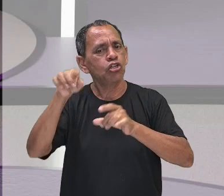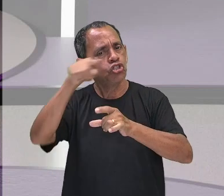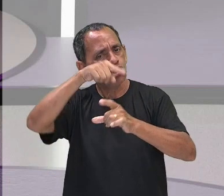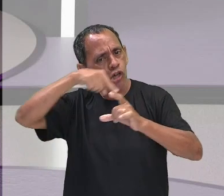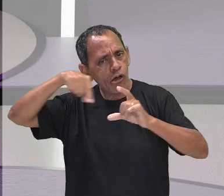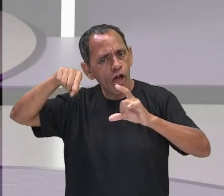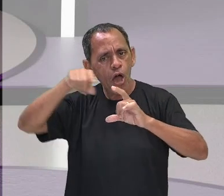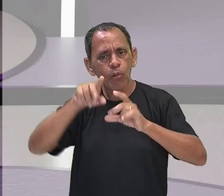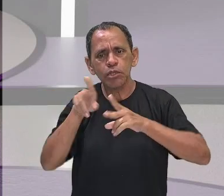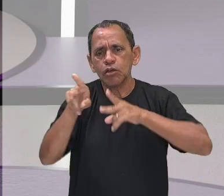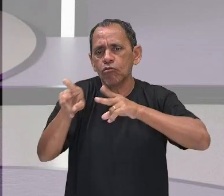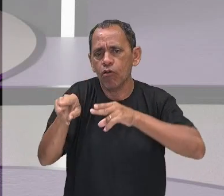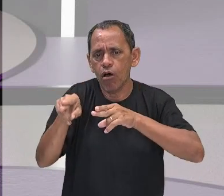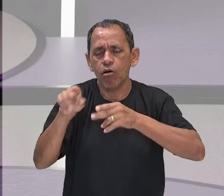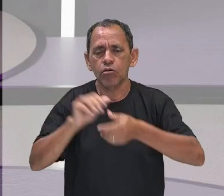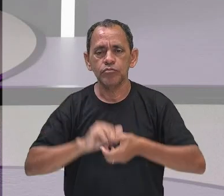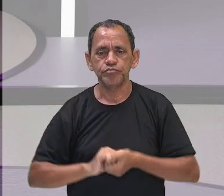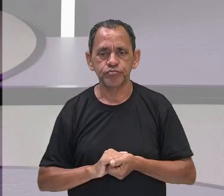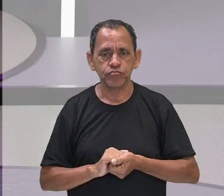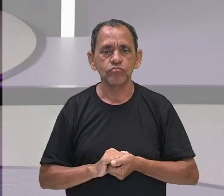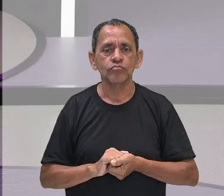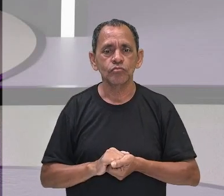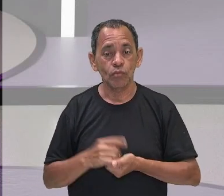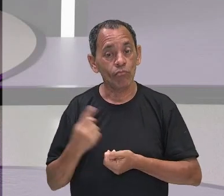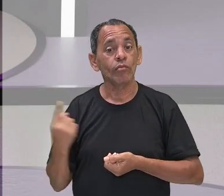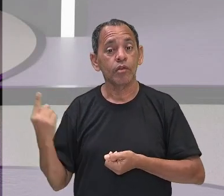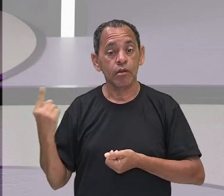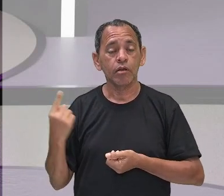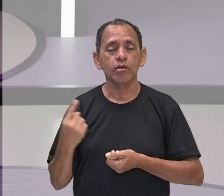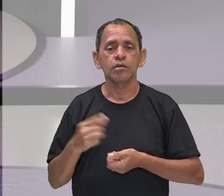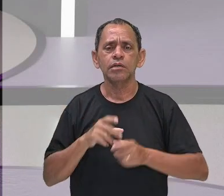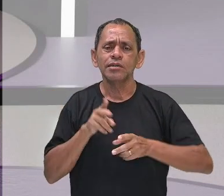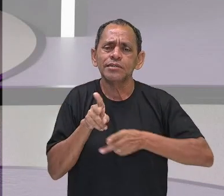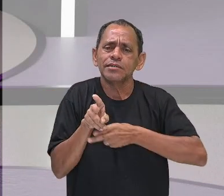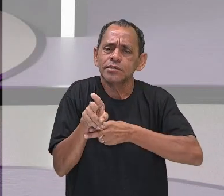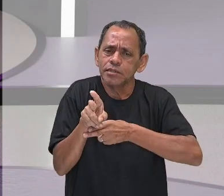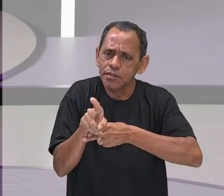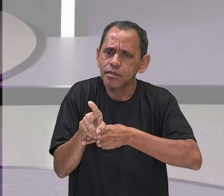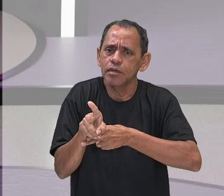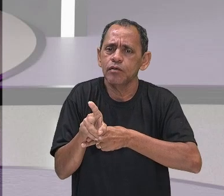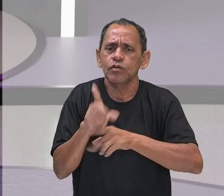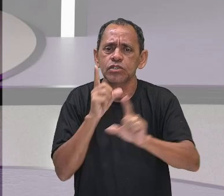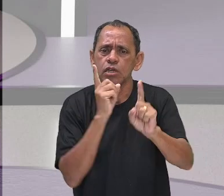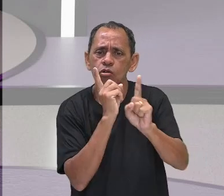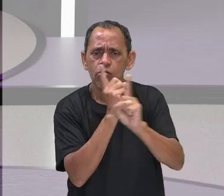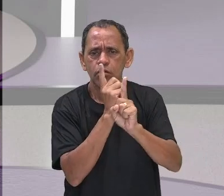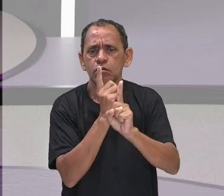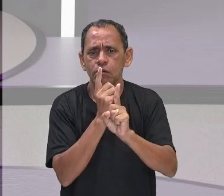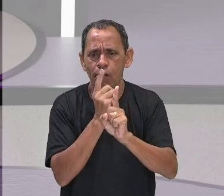o cilindro, está aqui do meu lado. Toda vez que você se deparar com